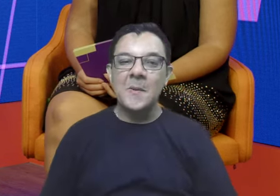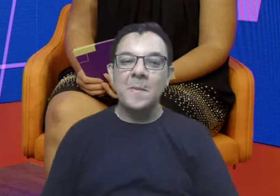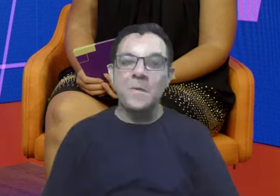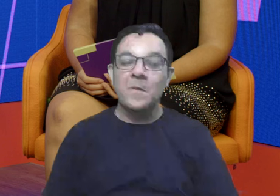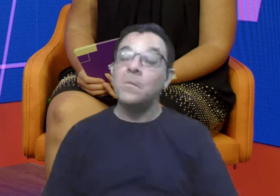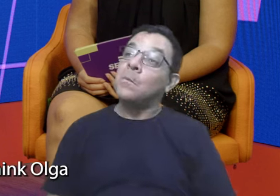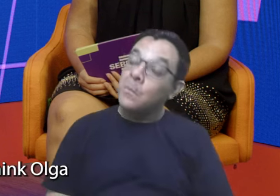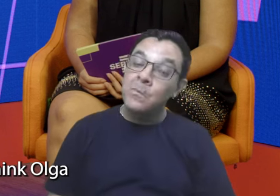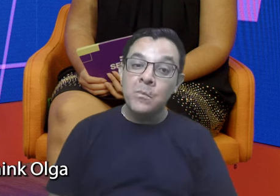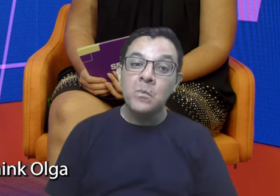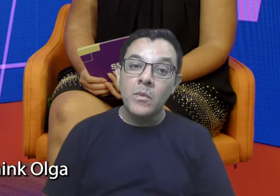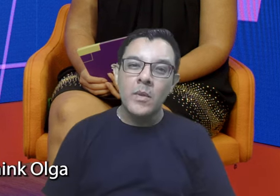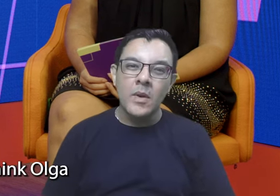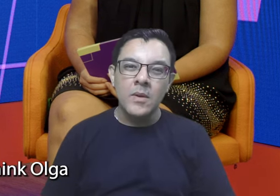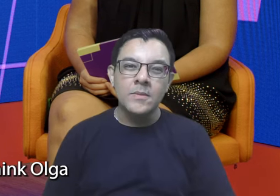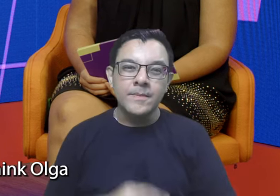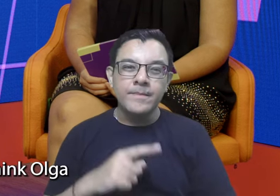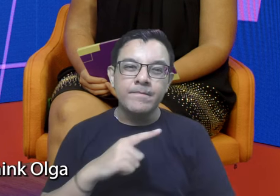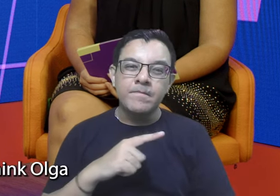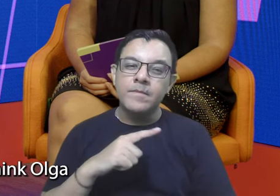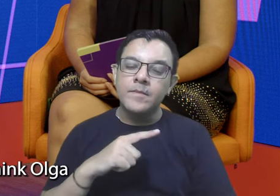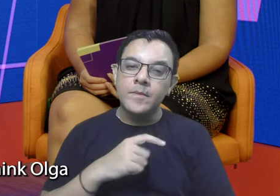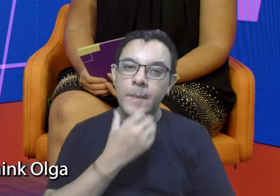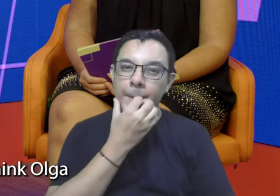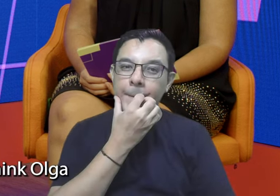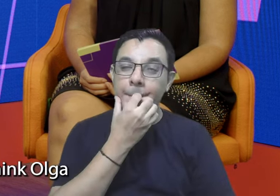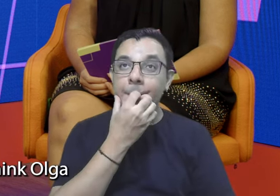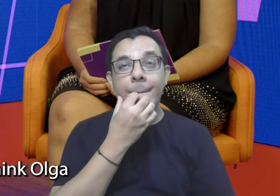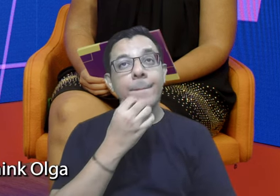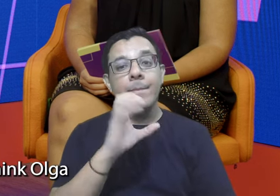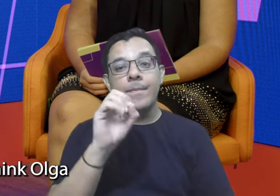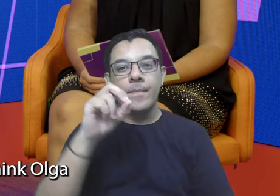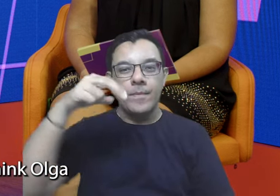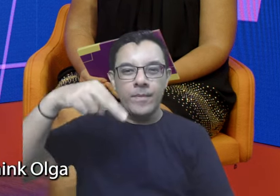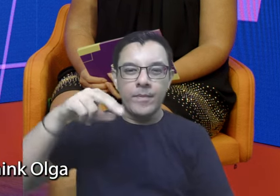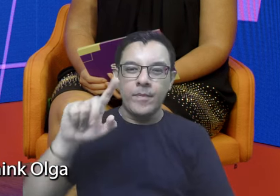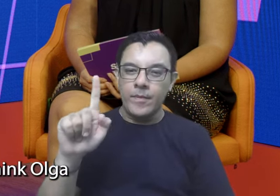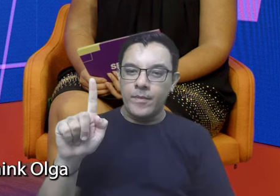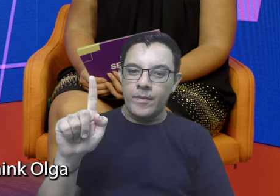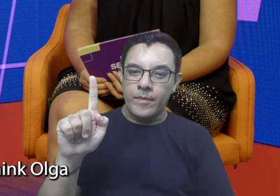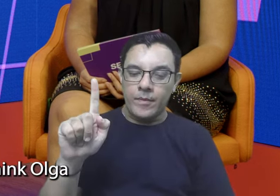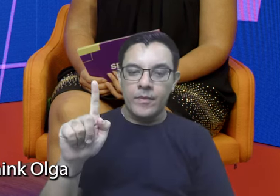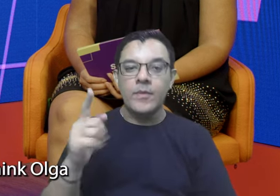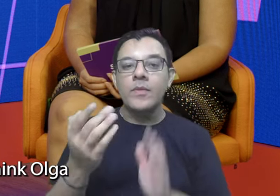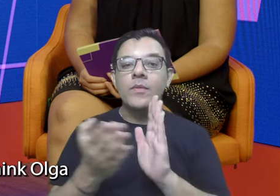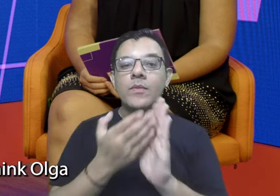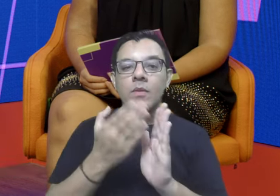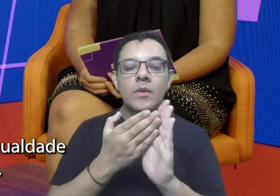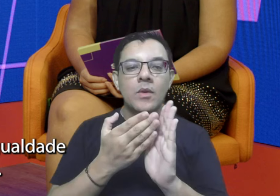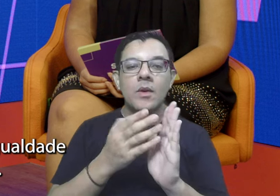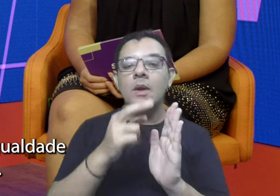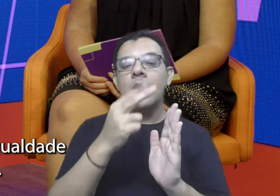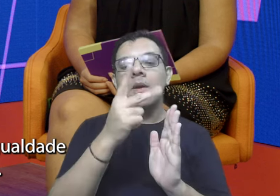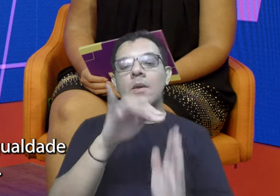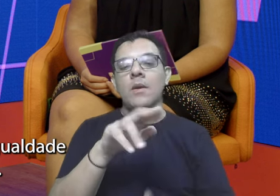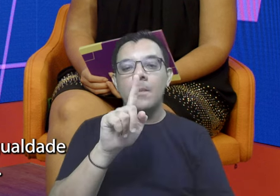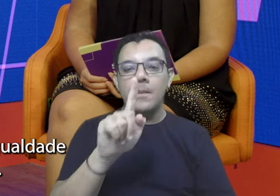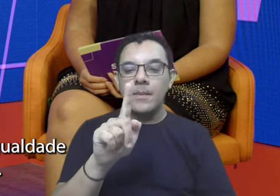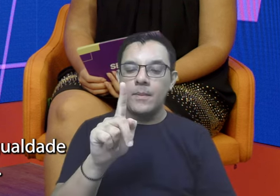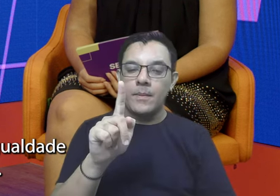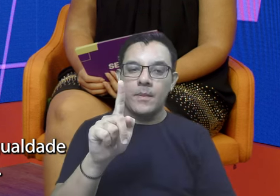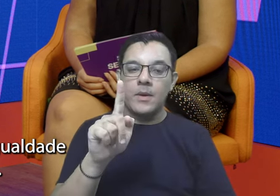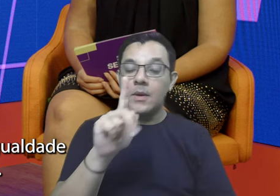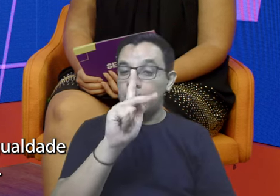o nós temos uma uma ONG chama think Olga que debate